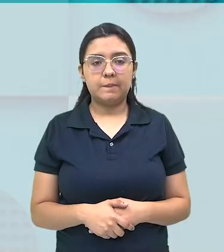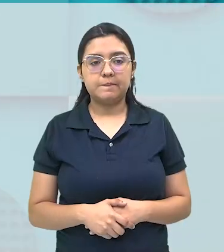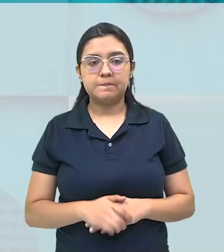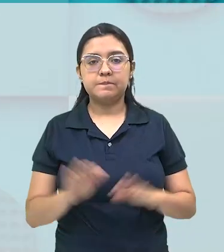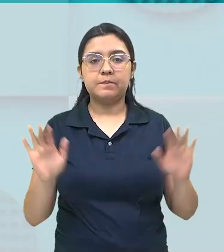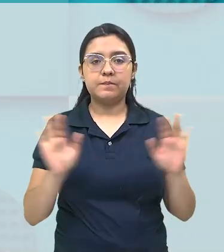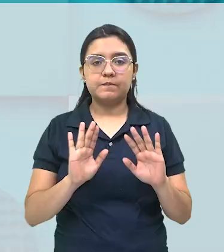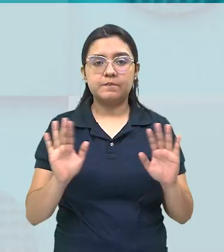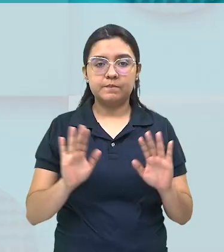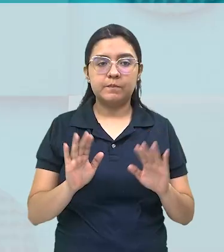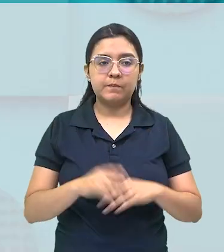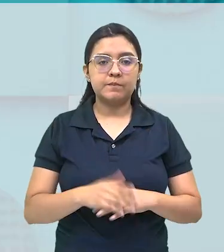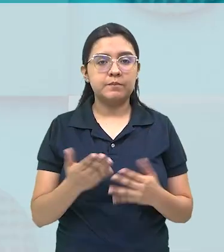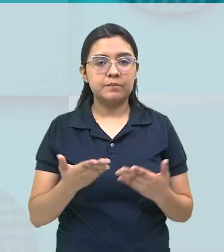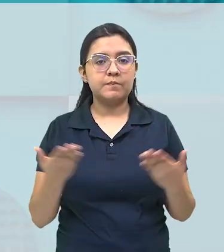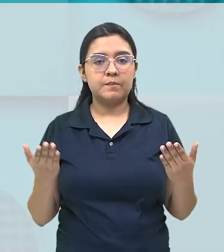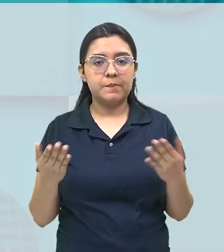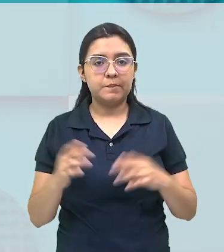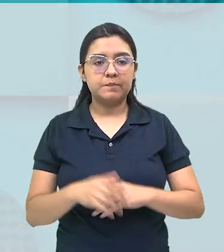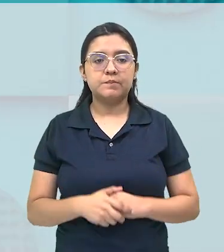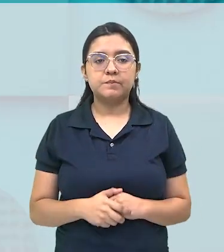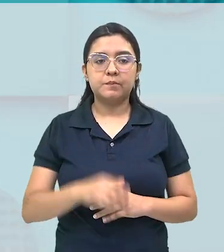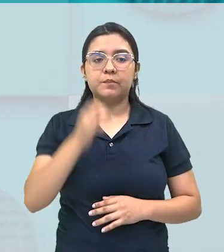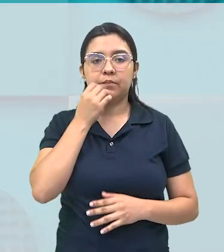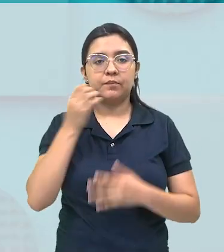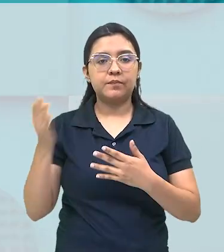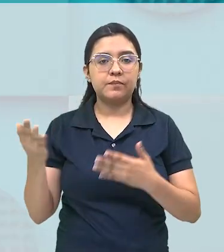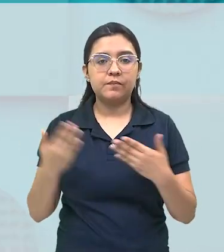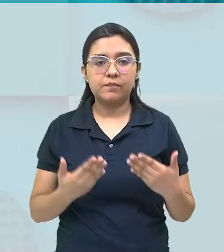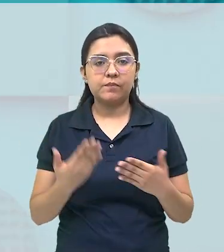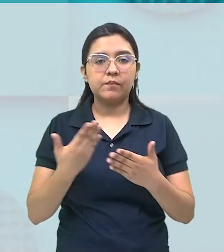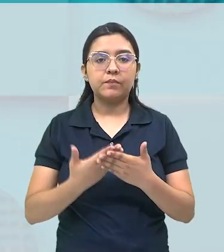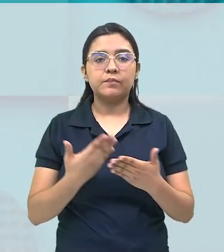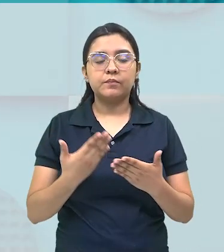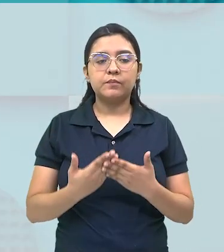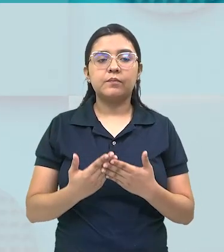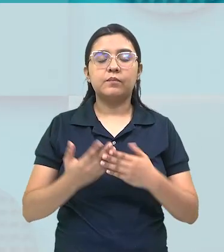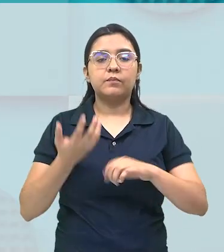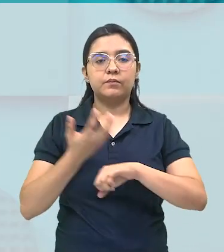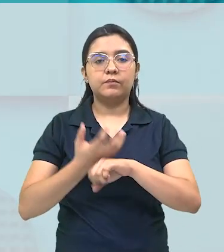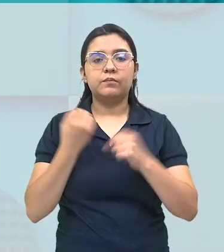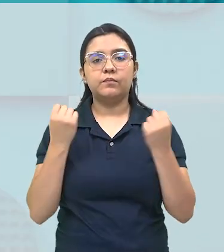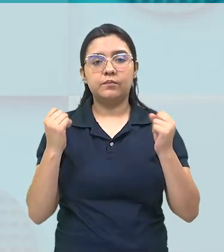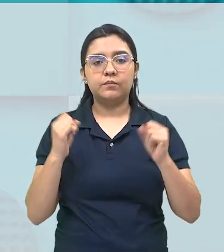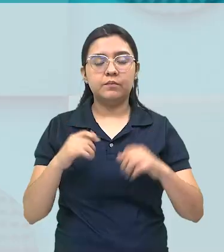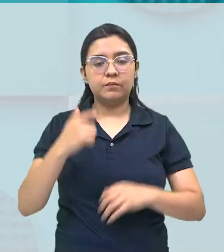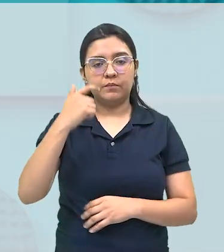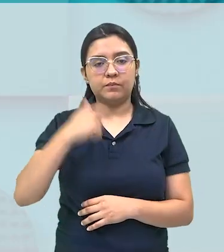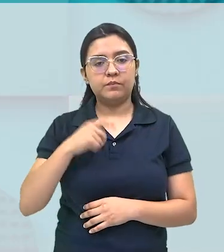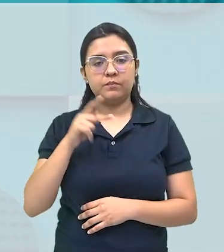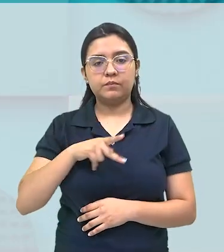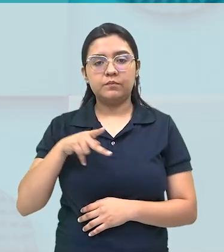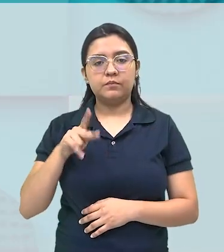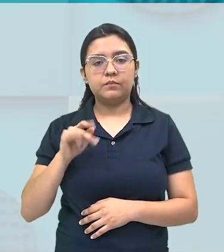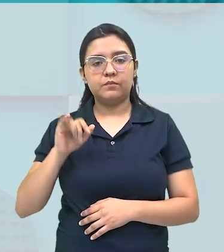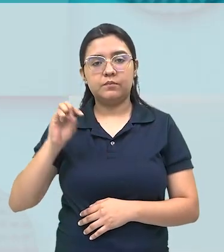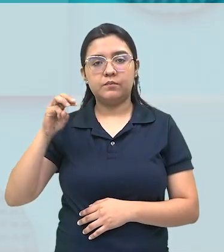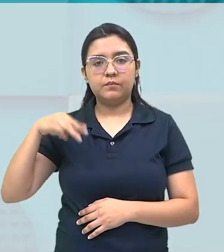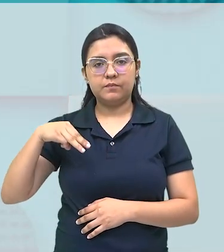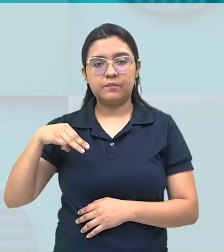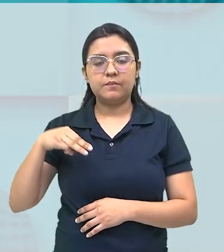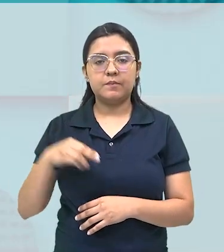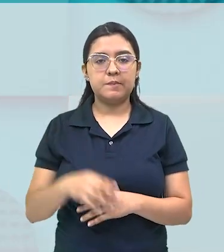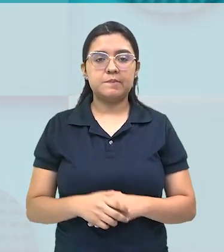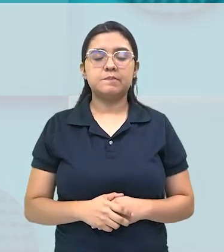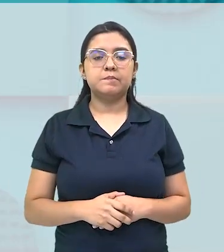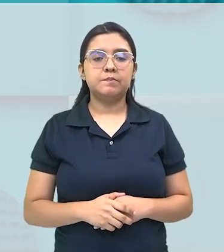Olá, turmas, saudações para todos vocês, sejam bem-vindos a mais uma aula de Educação Física. Eu sou o professor Kim